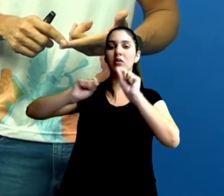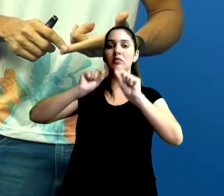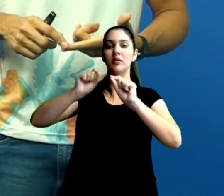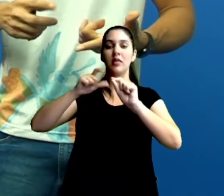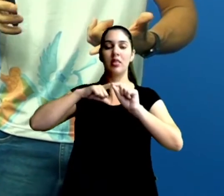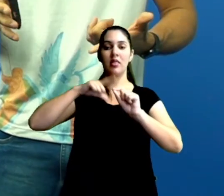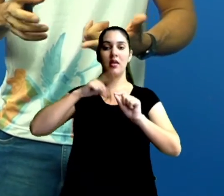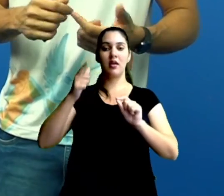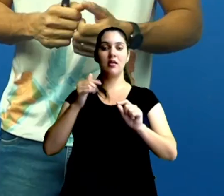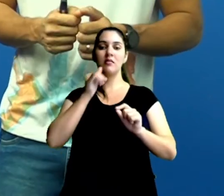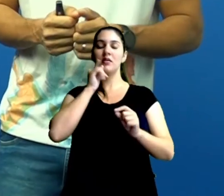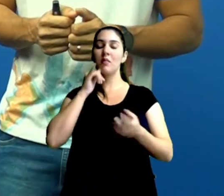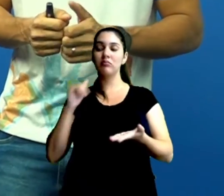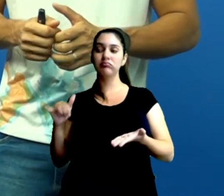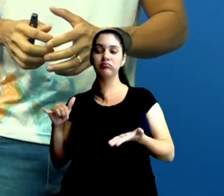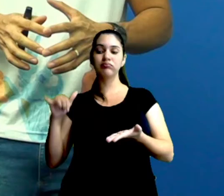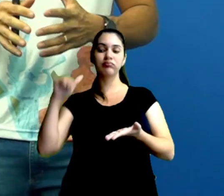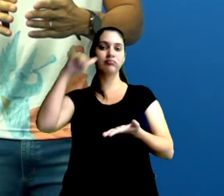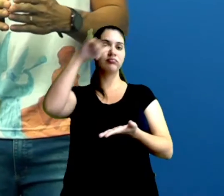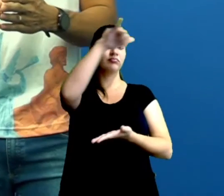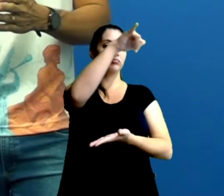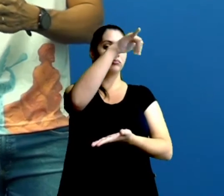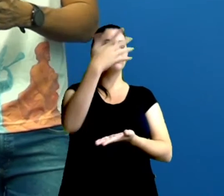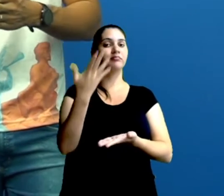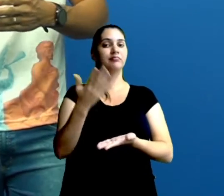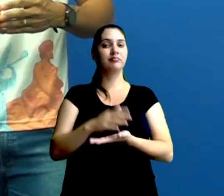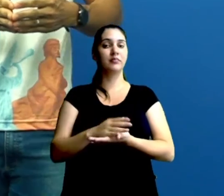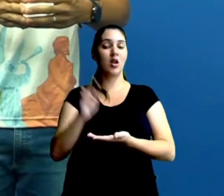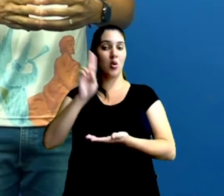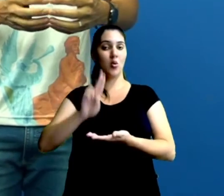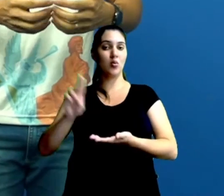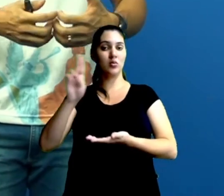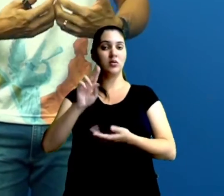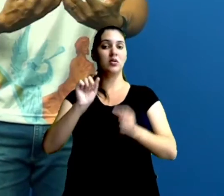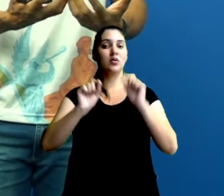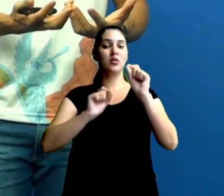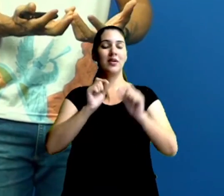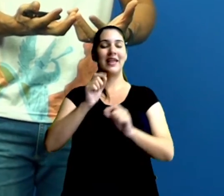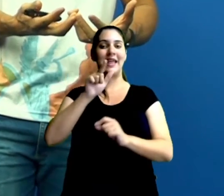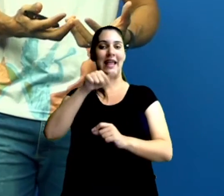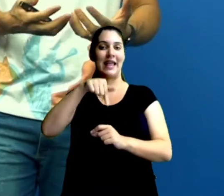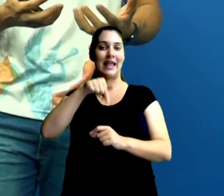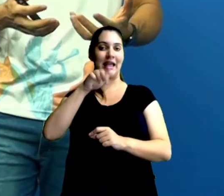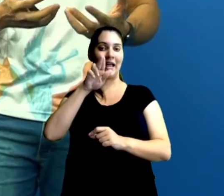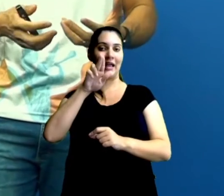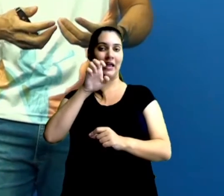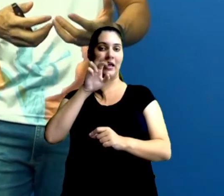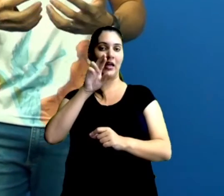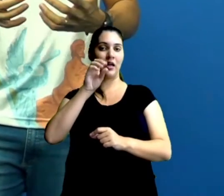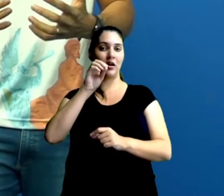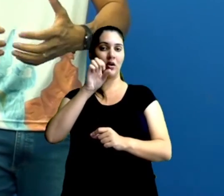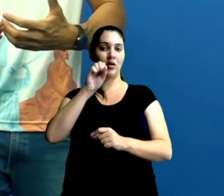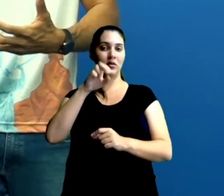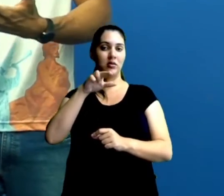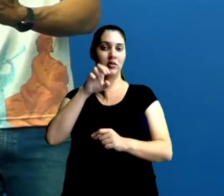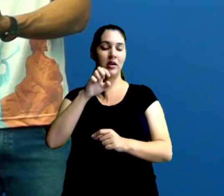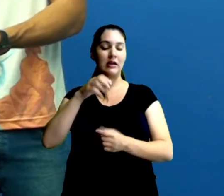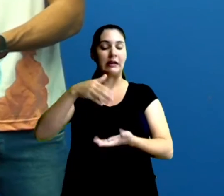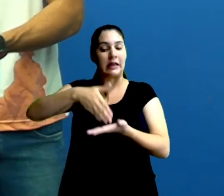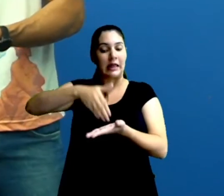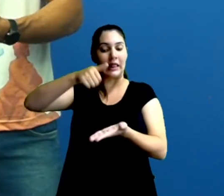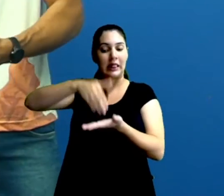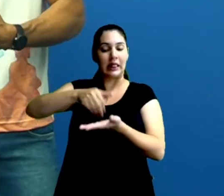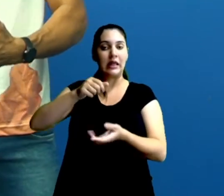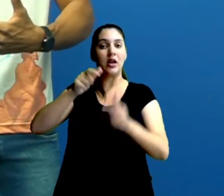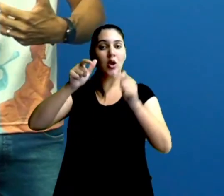a questão dos aviões, né, que se utilizam-se de querosene, né, que é extraído a partir do